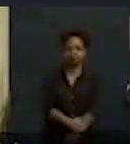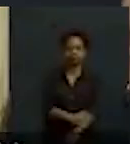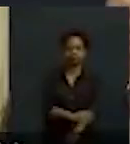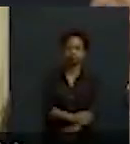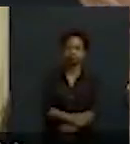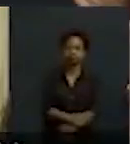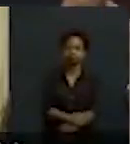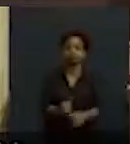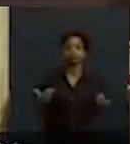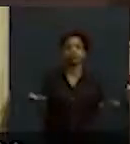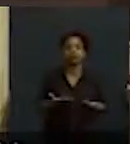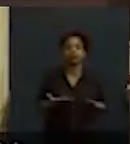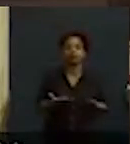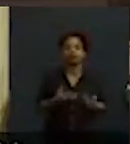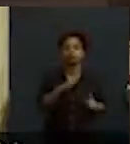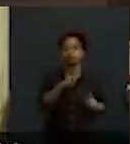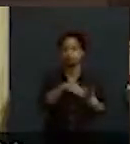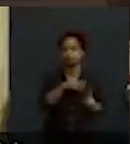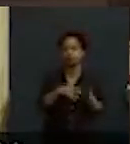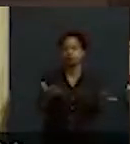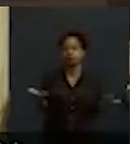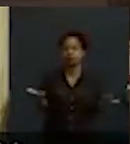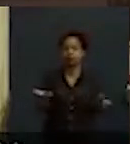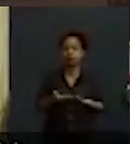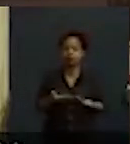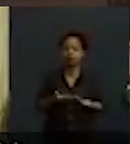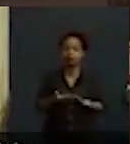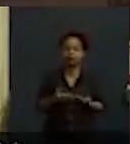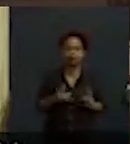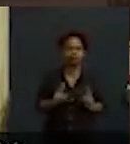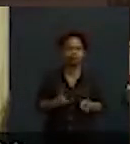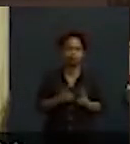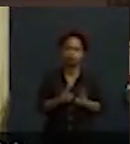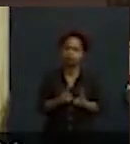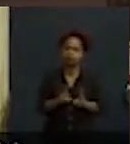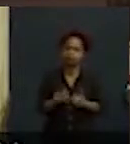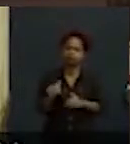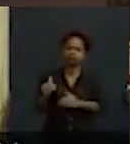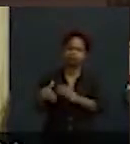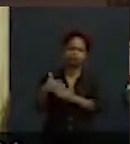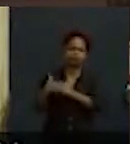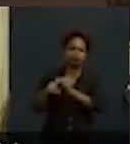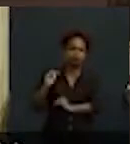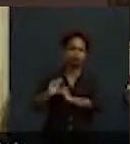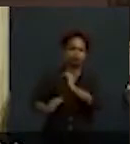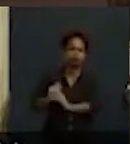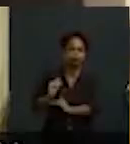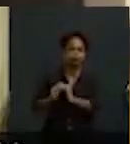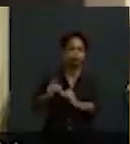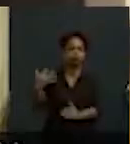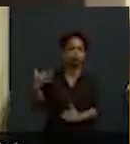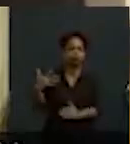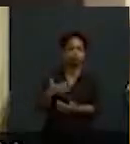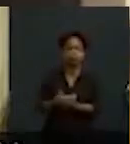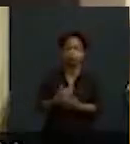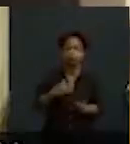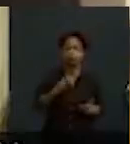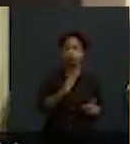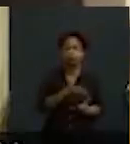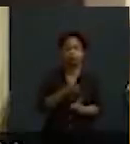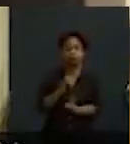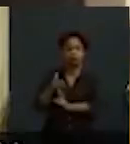Nossa próxima homenageada sempre teve sua carreira pontuada pelos referenciais